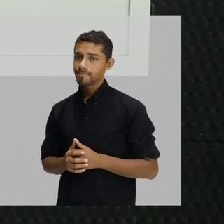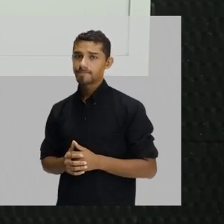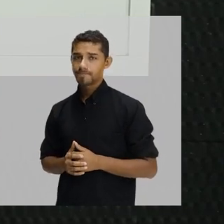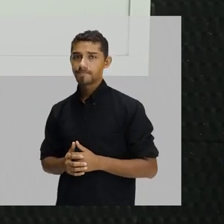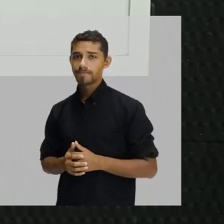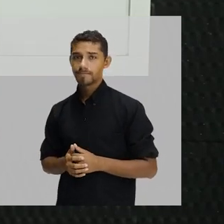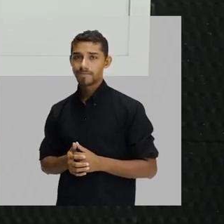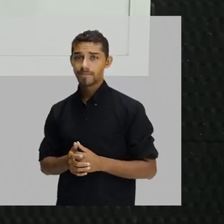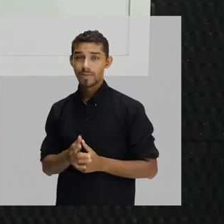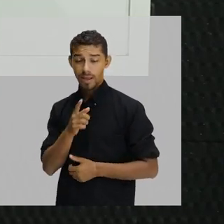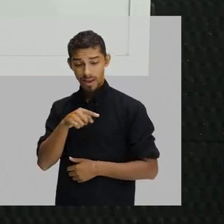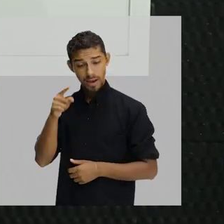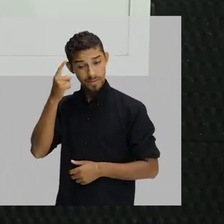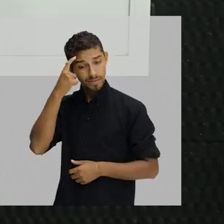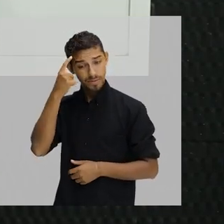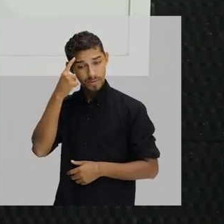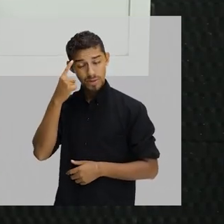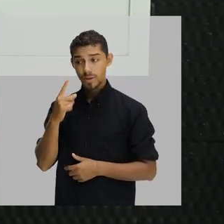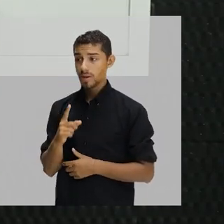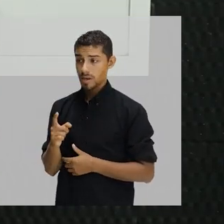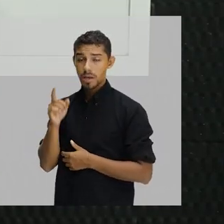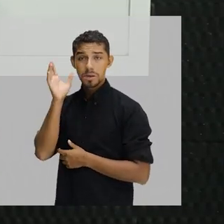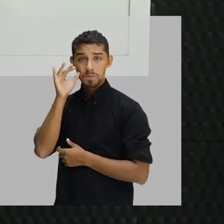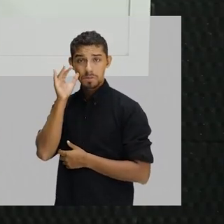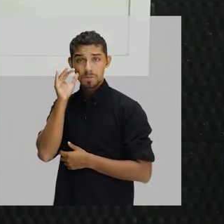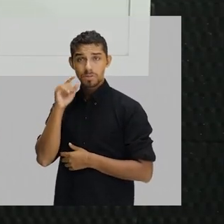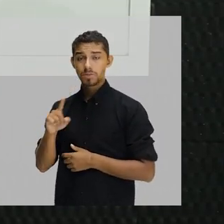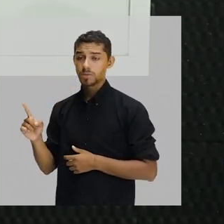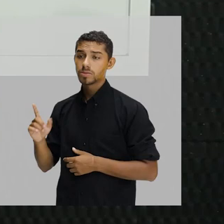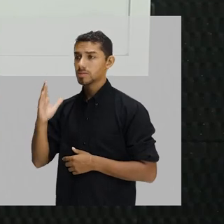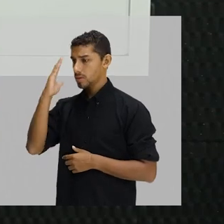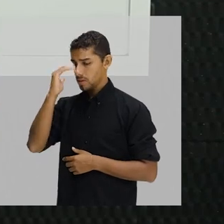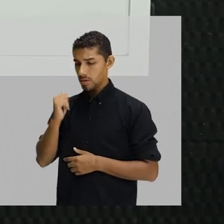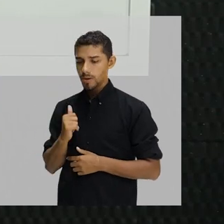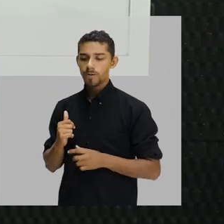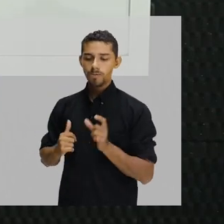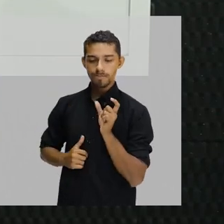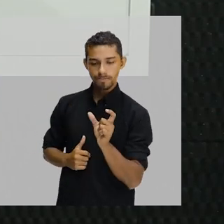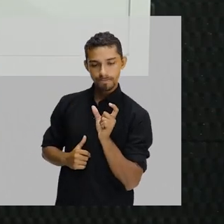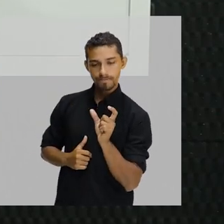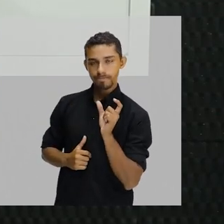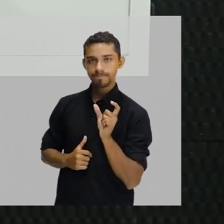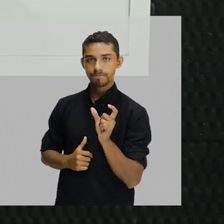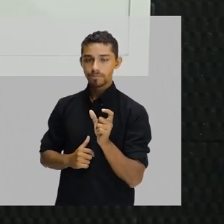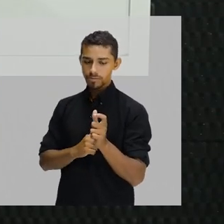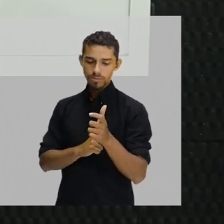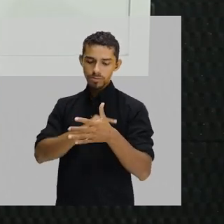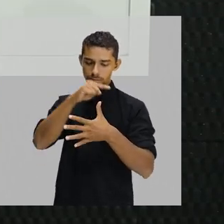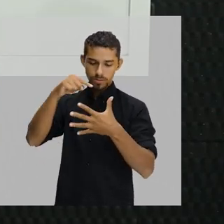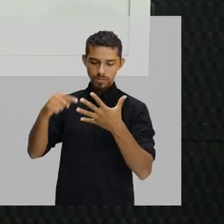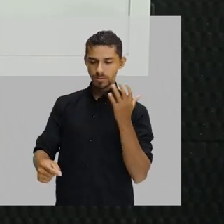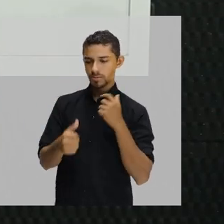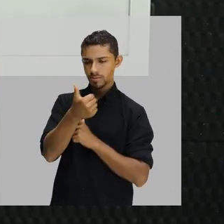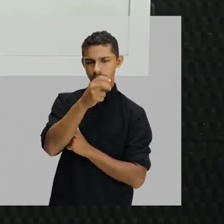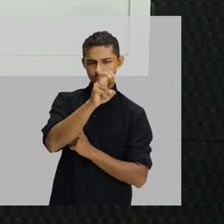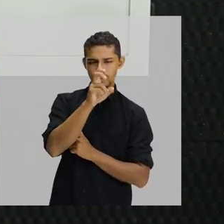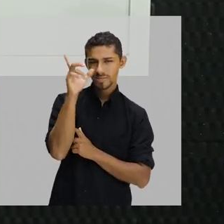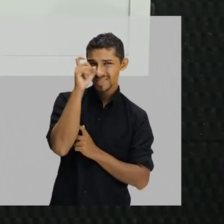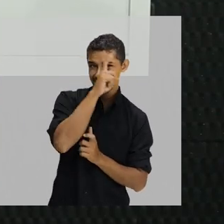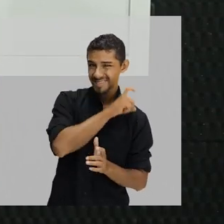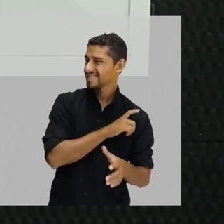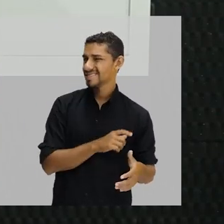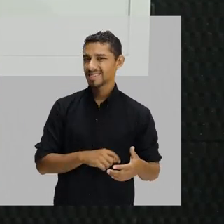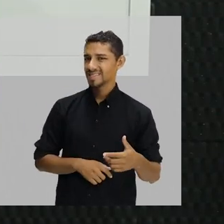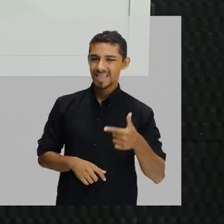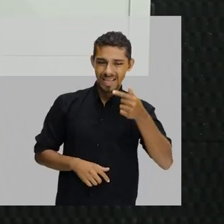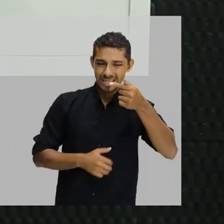aqui. Basta você ver uma coisa bem interessante. Nós sabemos que se a gente pegar a folha para listar 15 qualidades, nós vamos ter dificuldade. Das 7 milhões